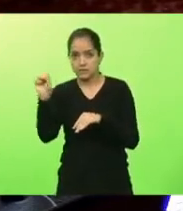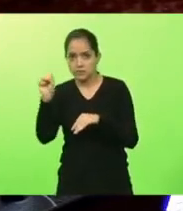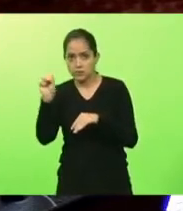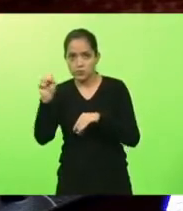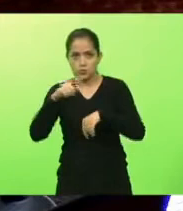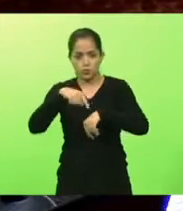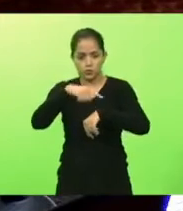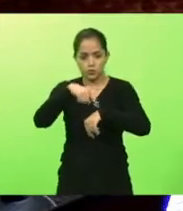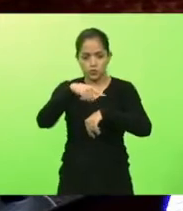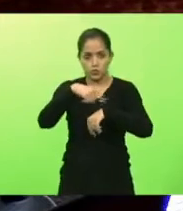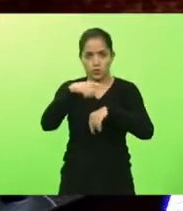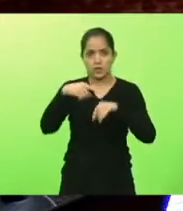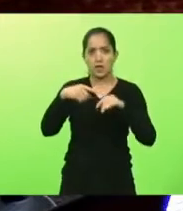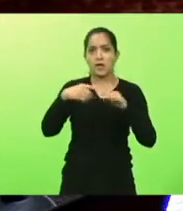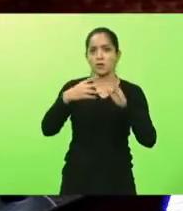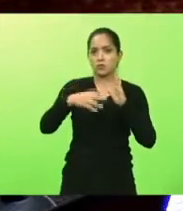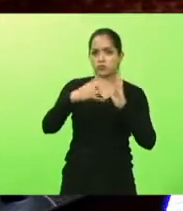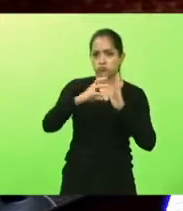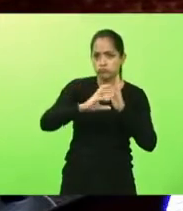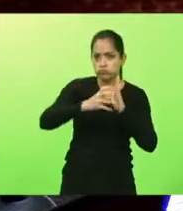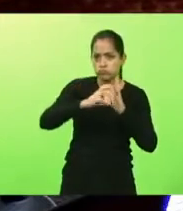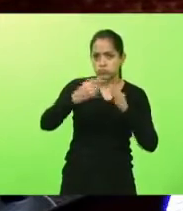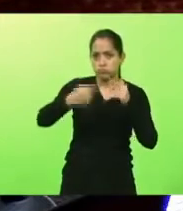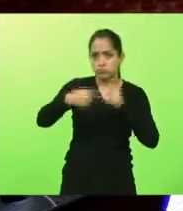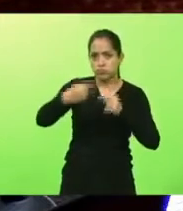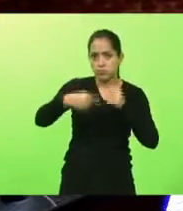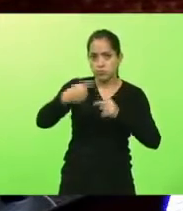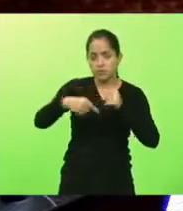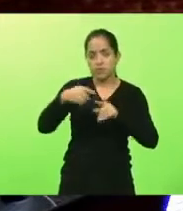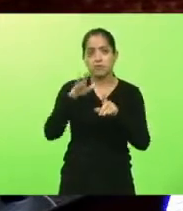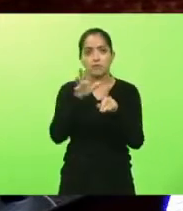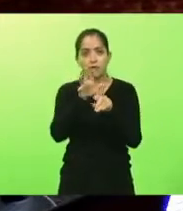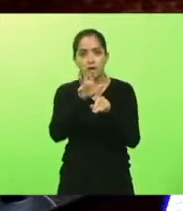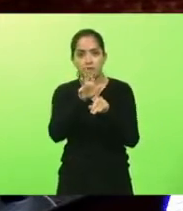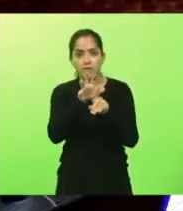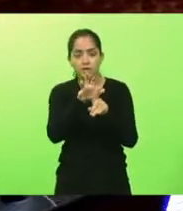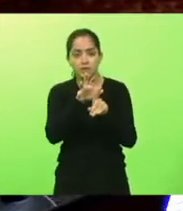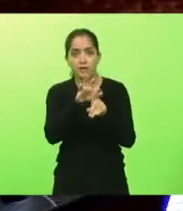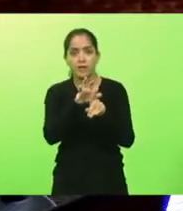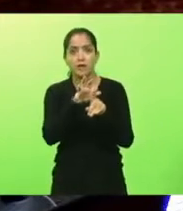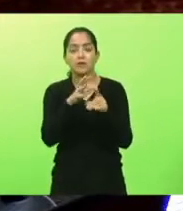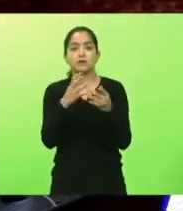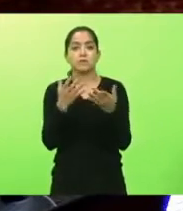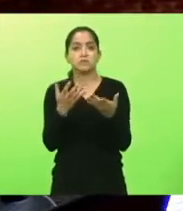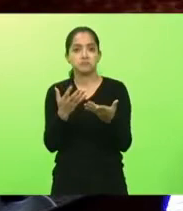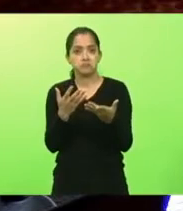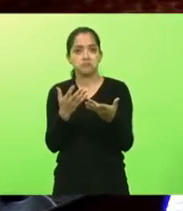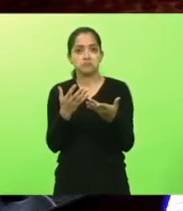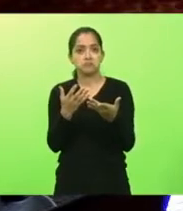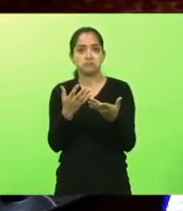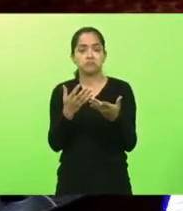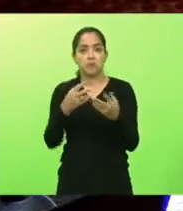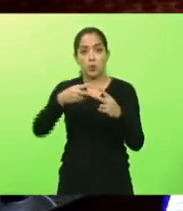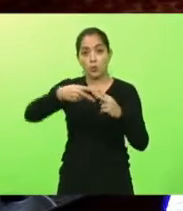os intervalos da TV, também isso aí afetaria também ali o cerne, né, do DNA